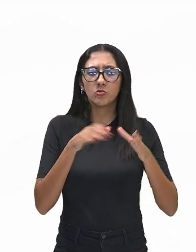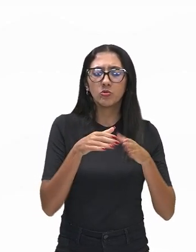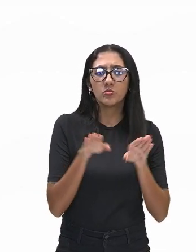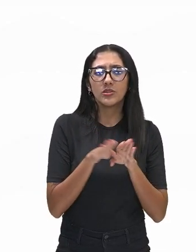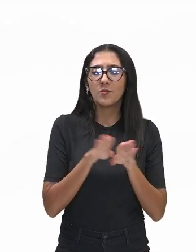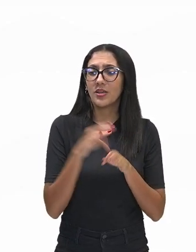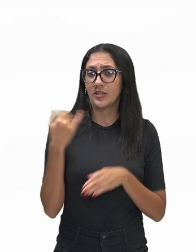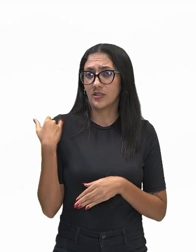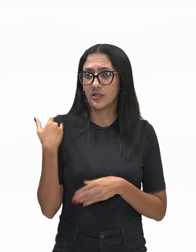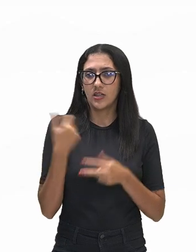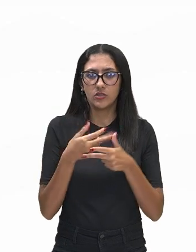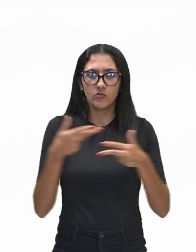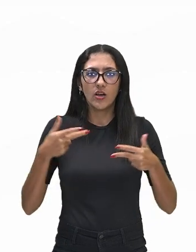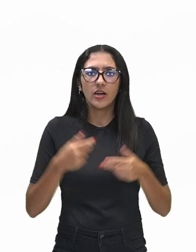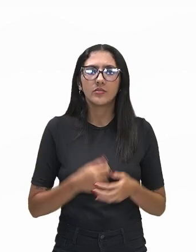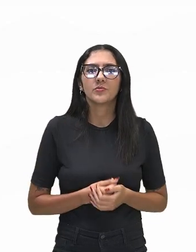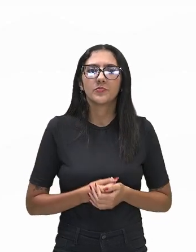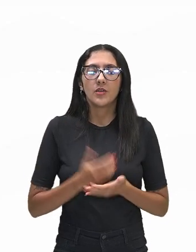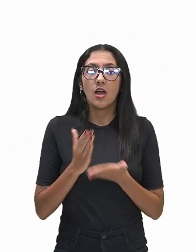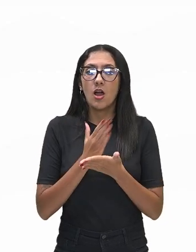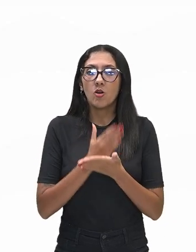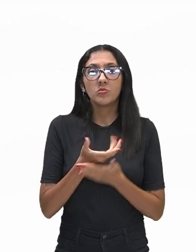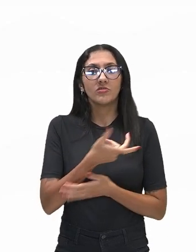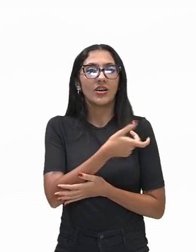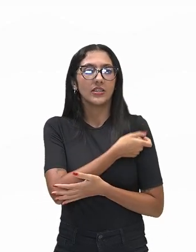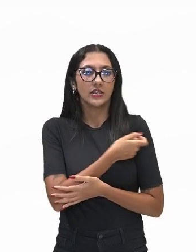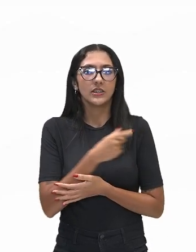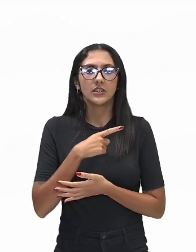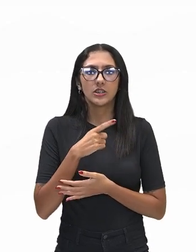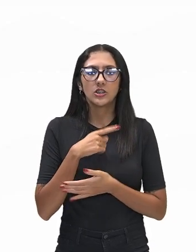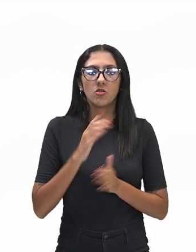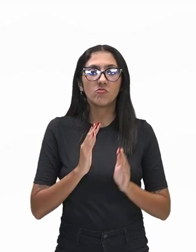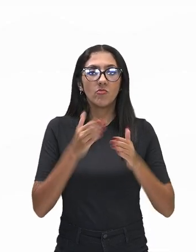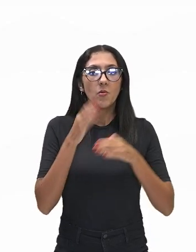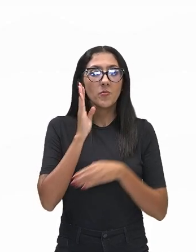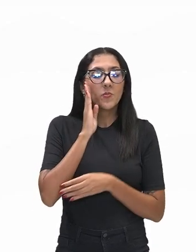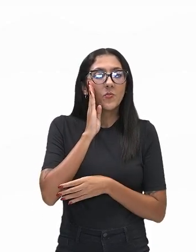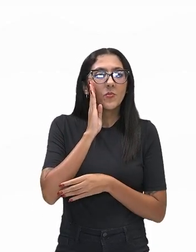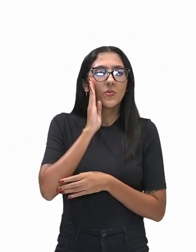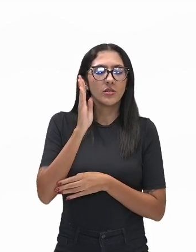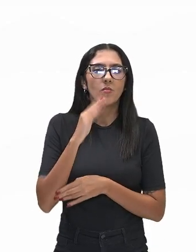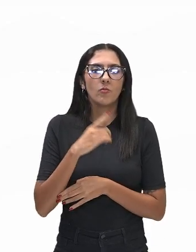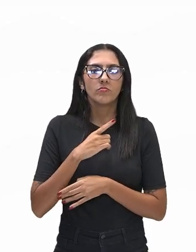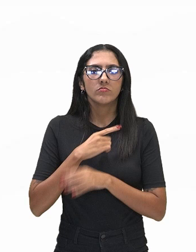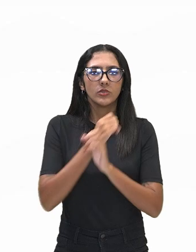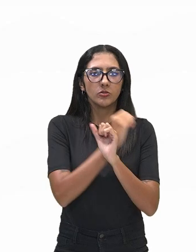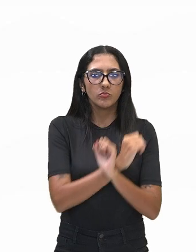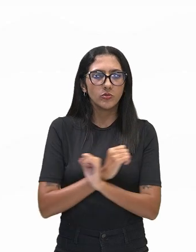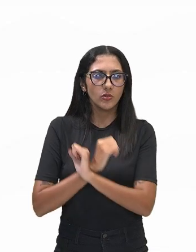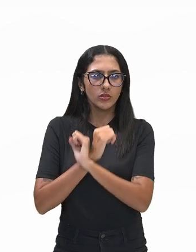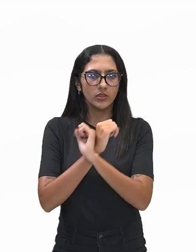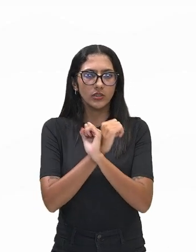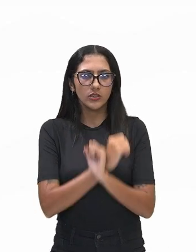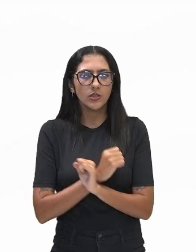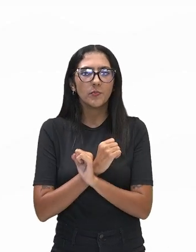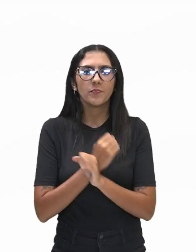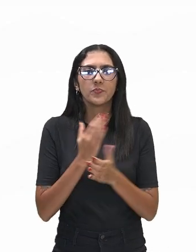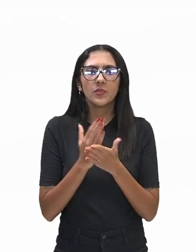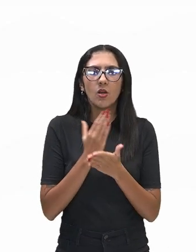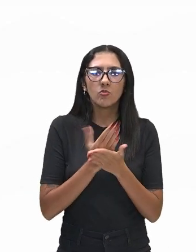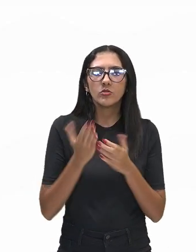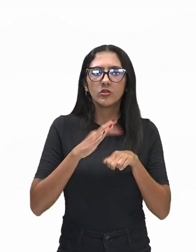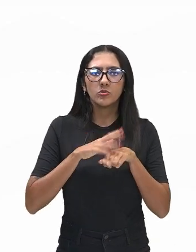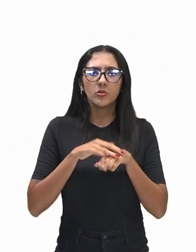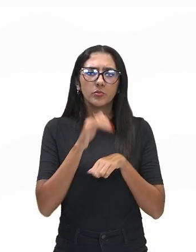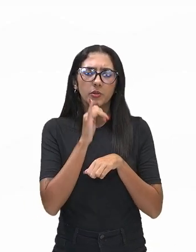populacionais. Entre as vacinas oferecidas pelo programa, destacam-se aquelas que protegem contra